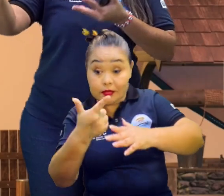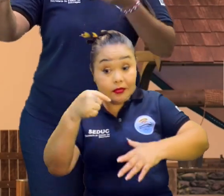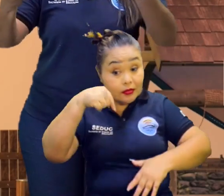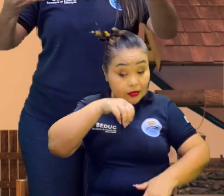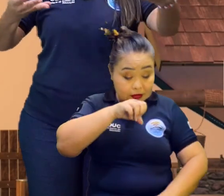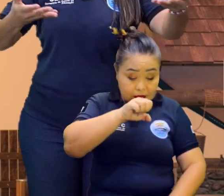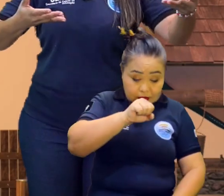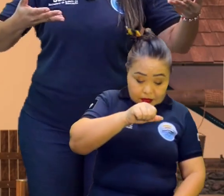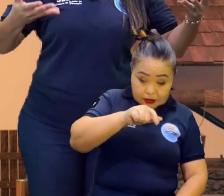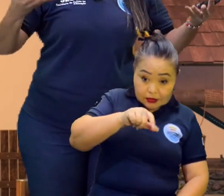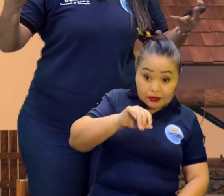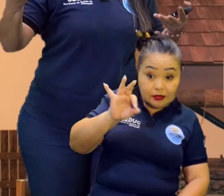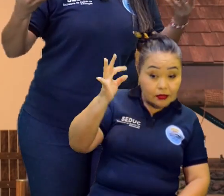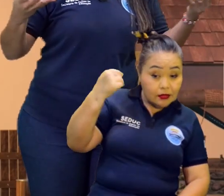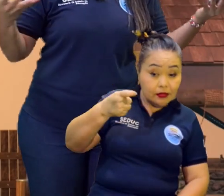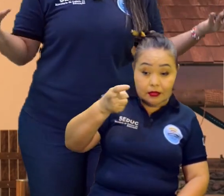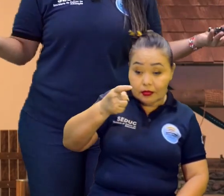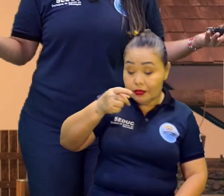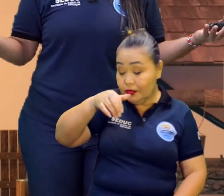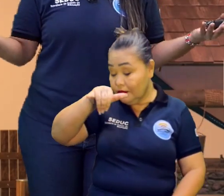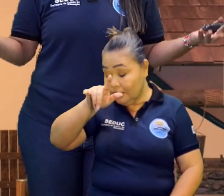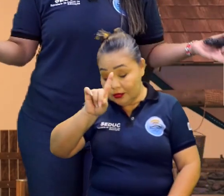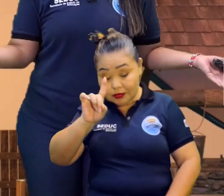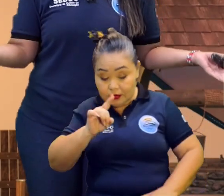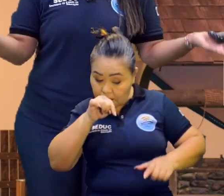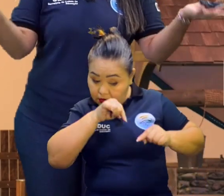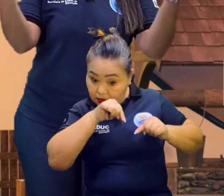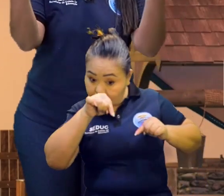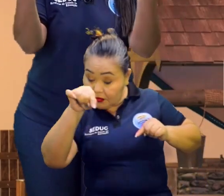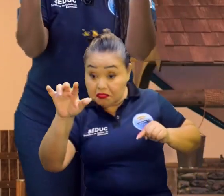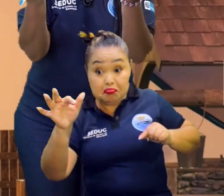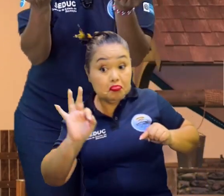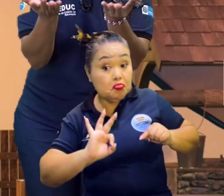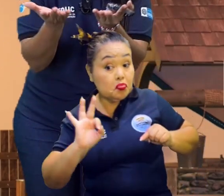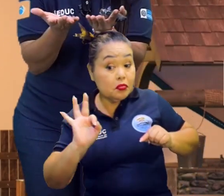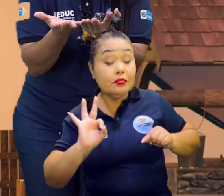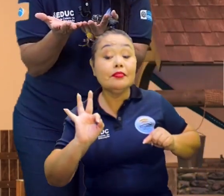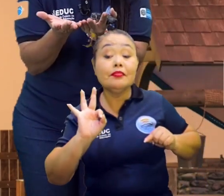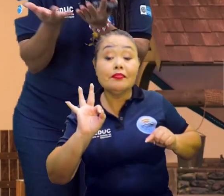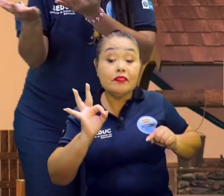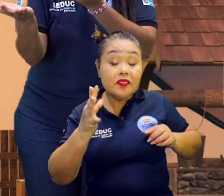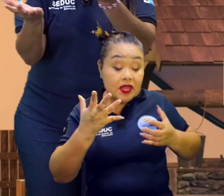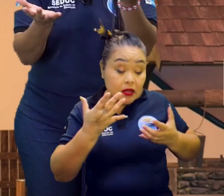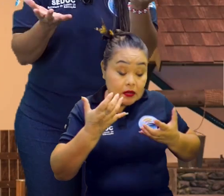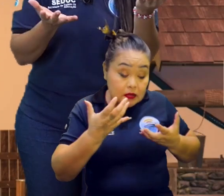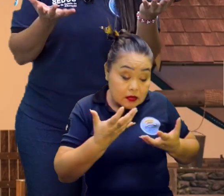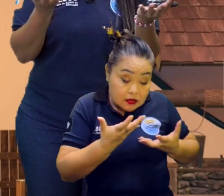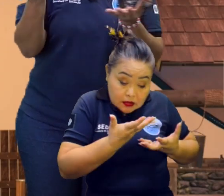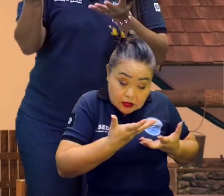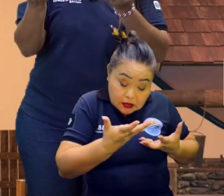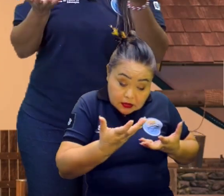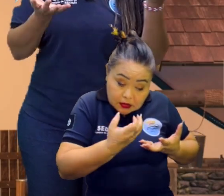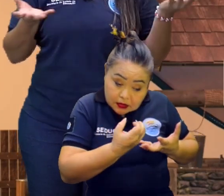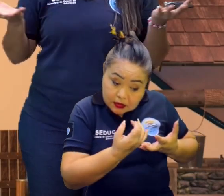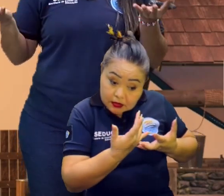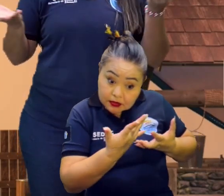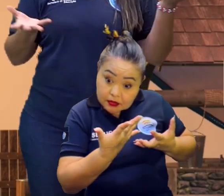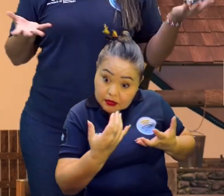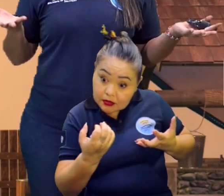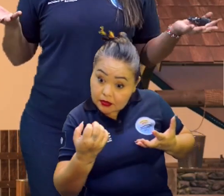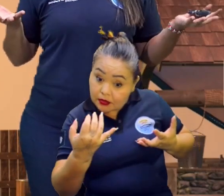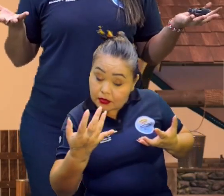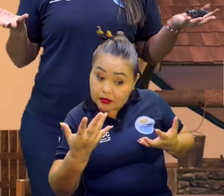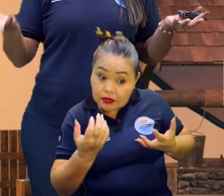espécie X, Y, Z, W, agora ela está sobre ele, todas elas se